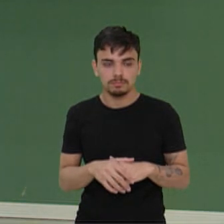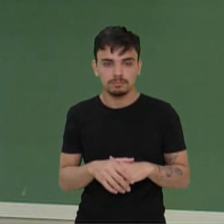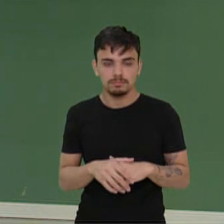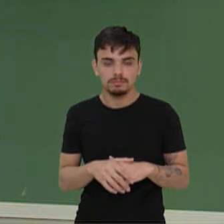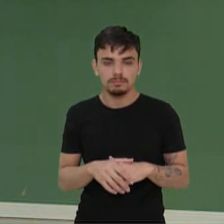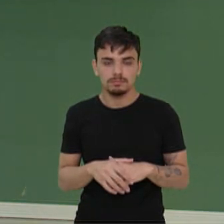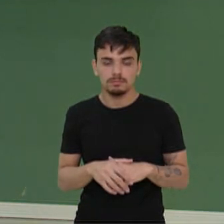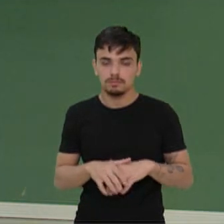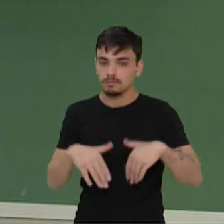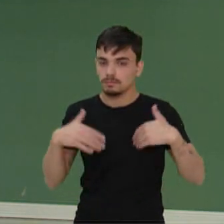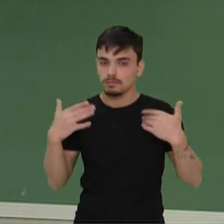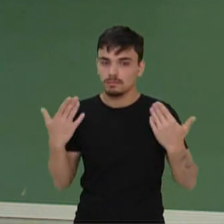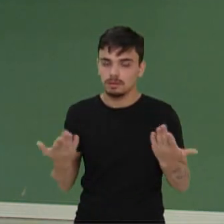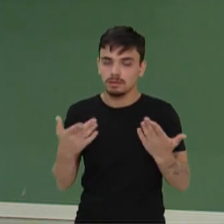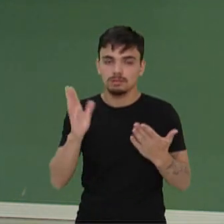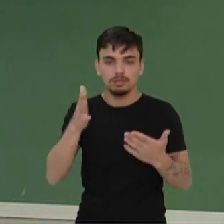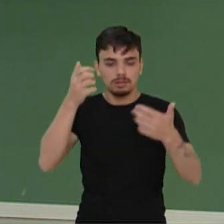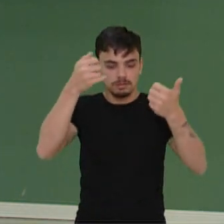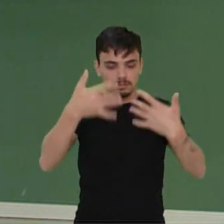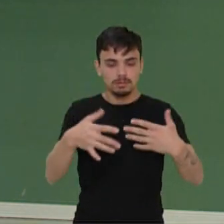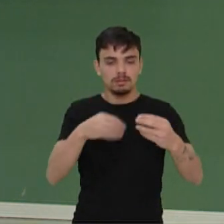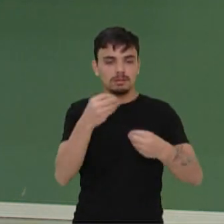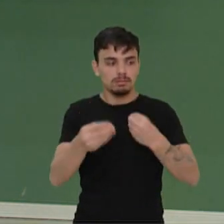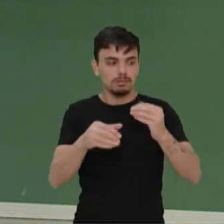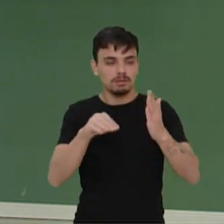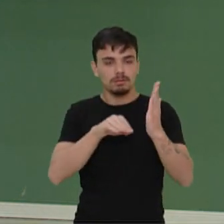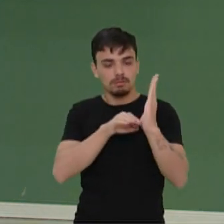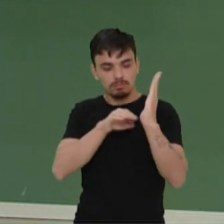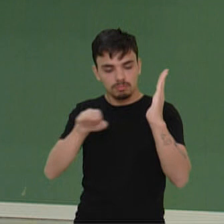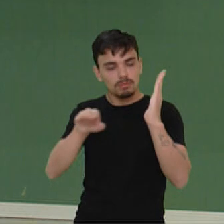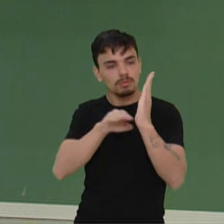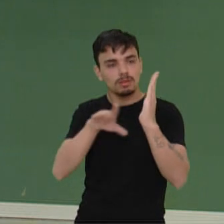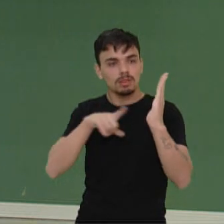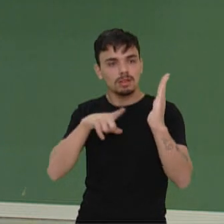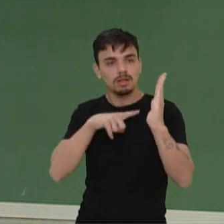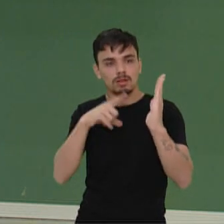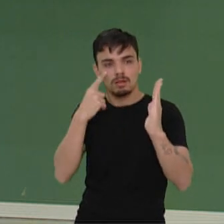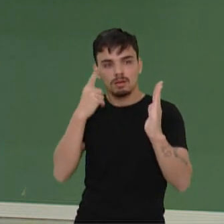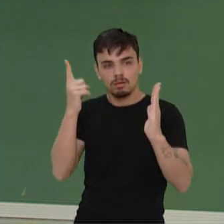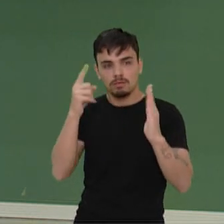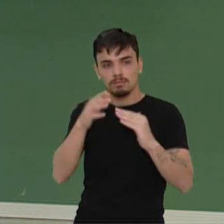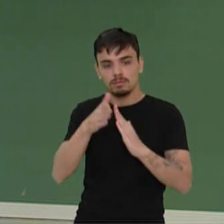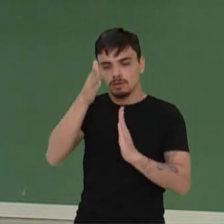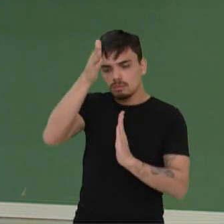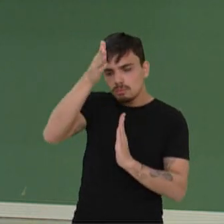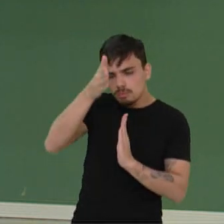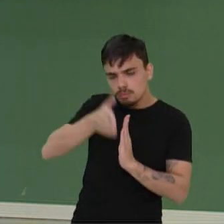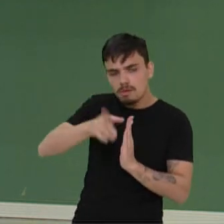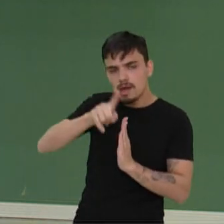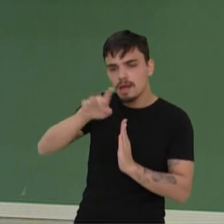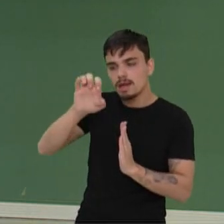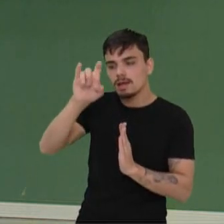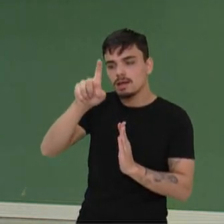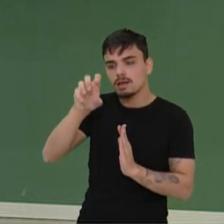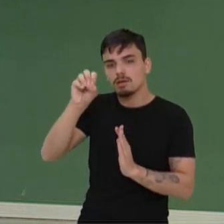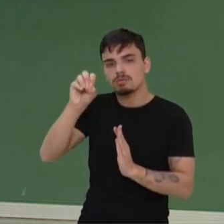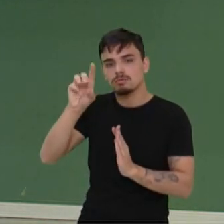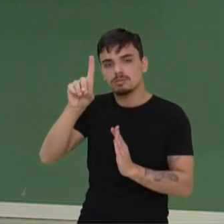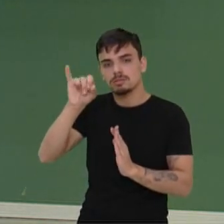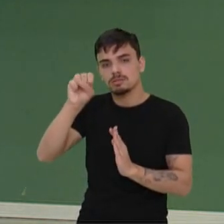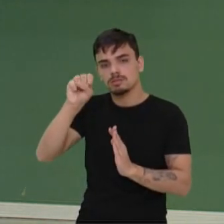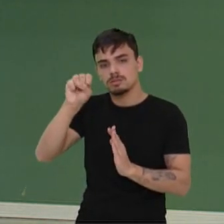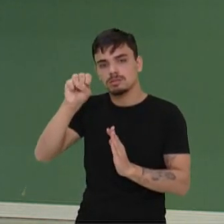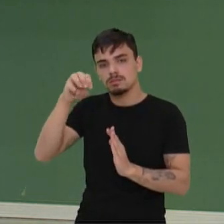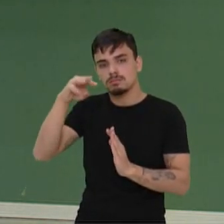E aí, né, como eu falei, essa linha aqui é o eixo de simetria, Né? E esse eixo de simetria aqui, né,